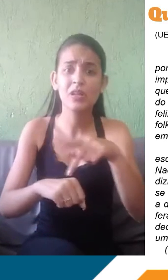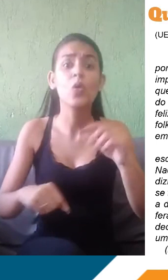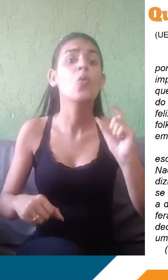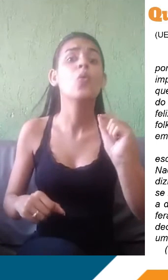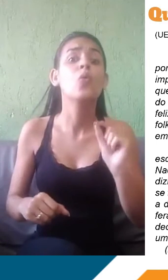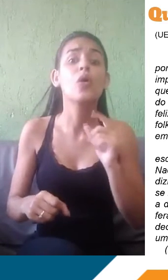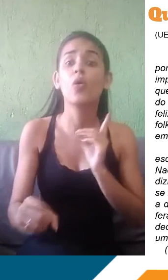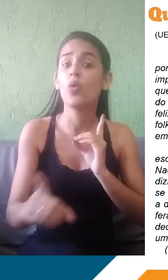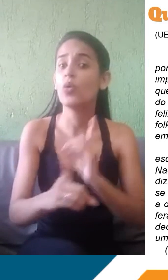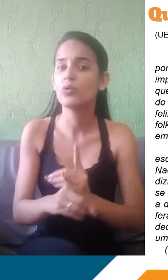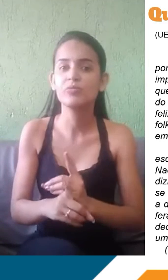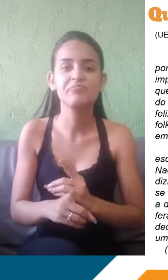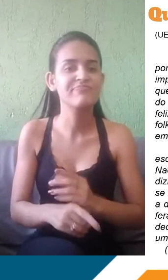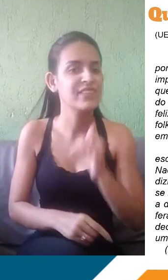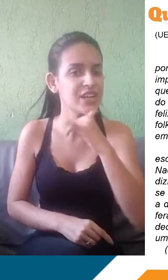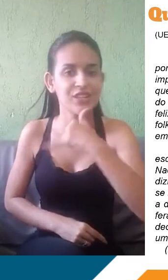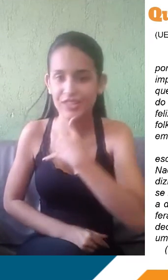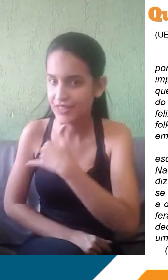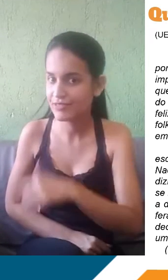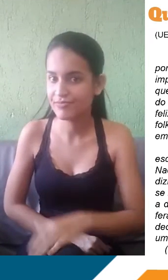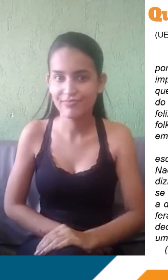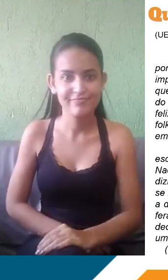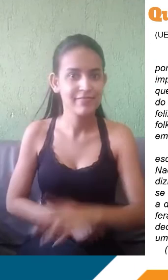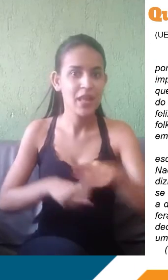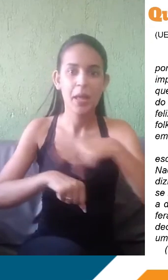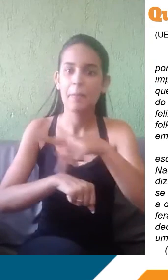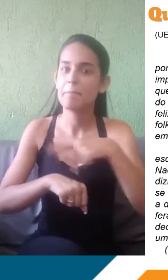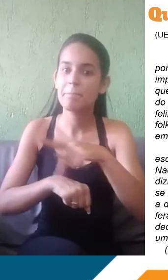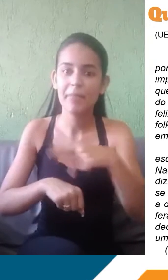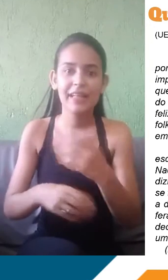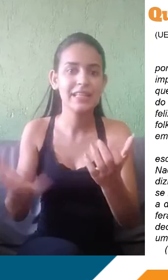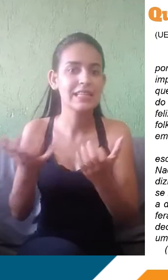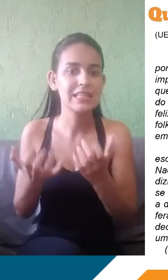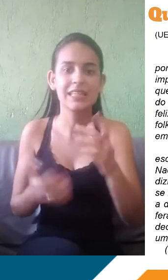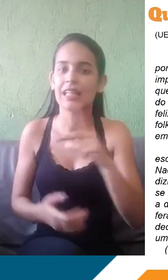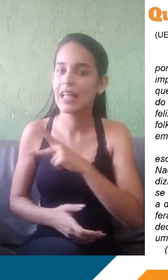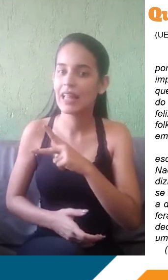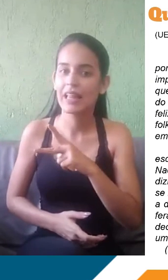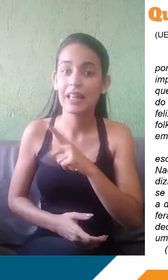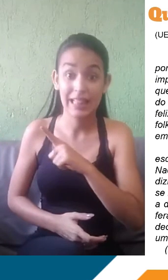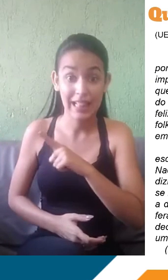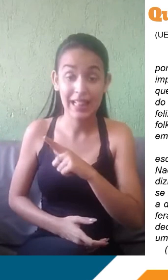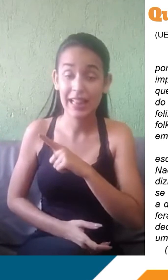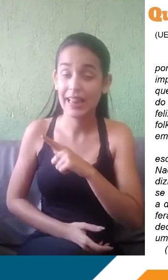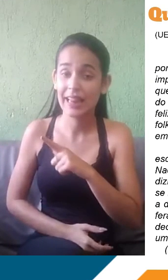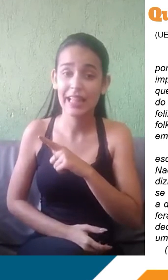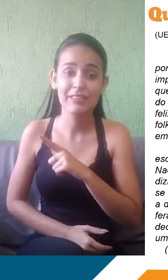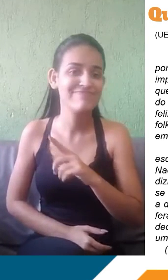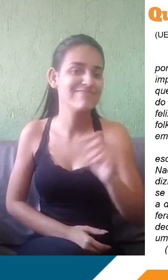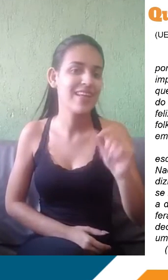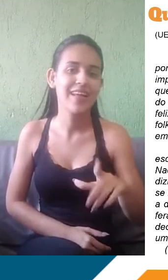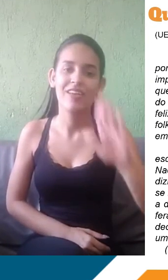Onde estava a doçura de nossa gente? A pátria que quisera ter era um mito. Observando este caminho